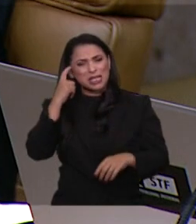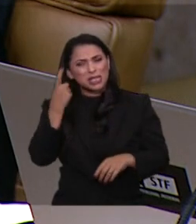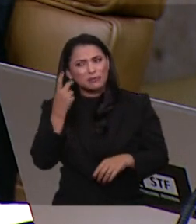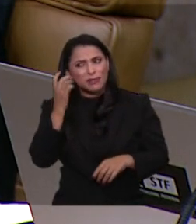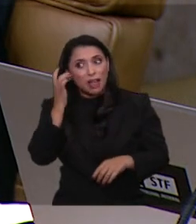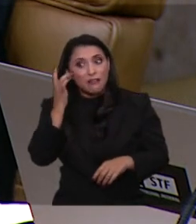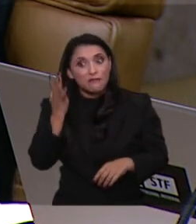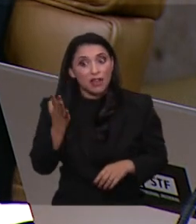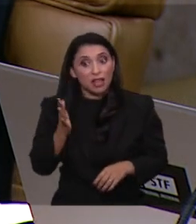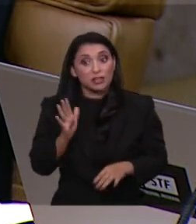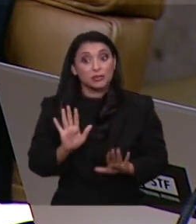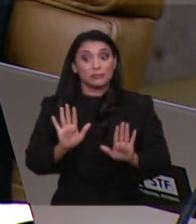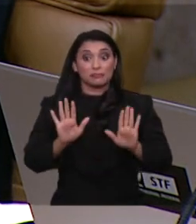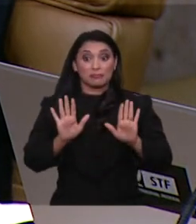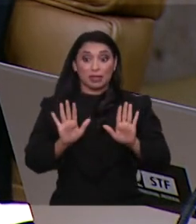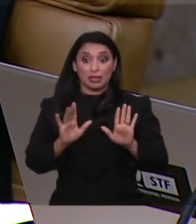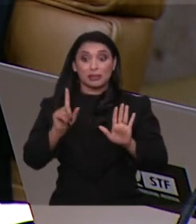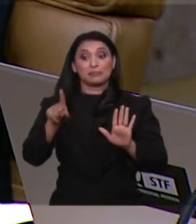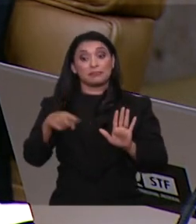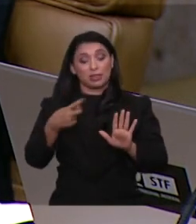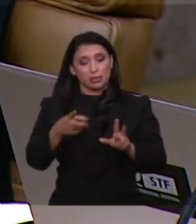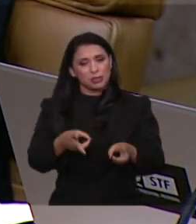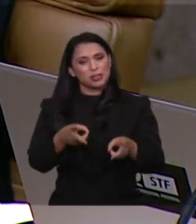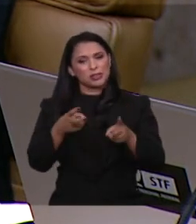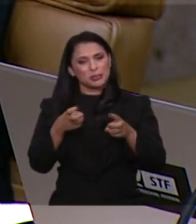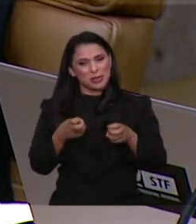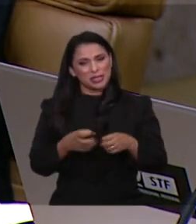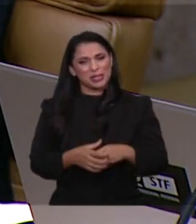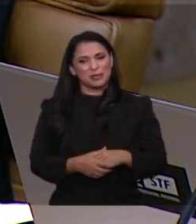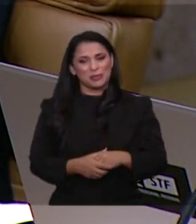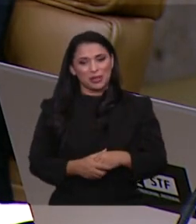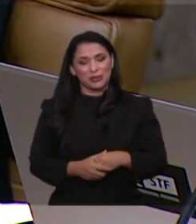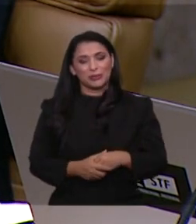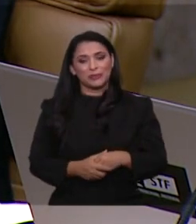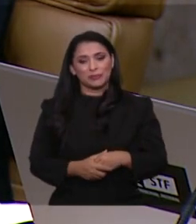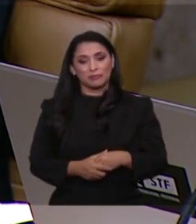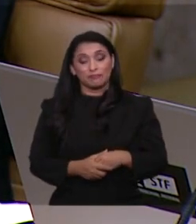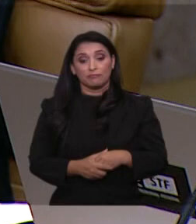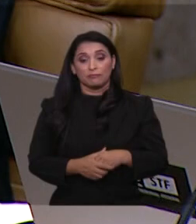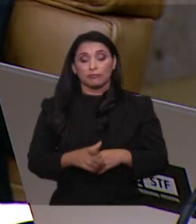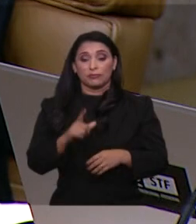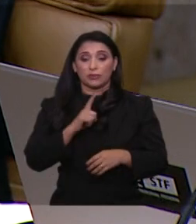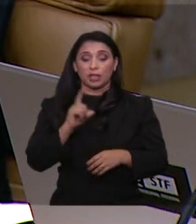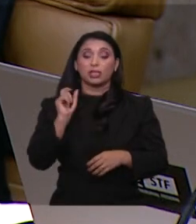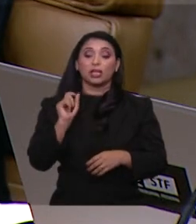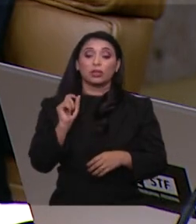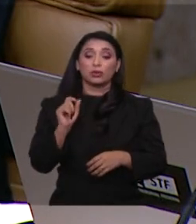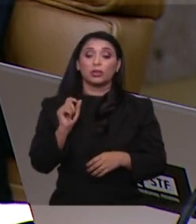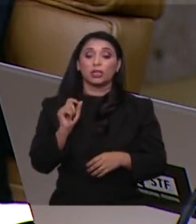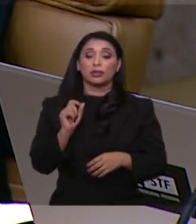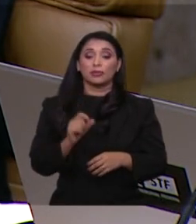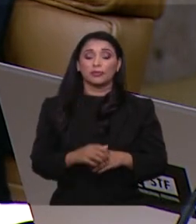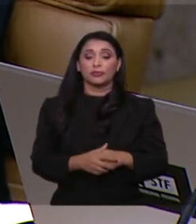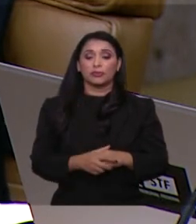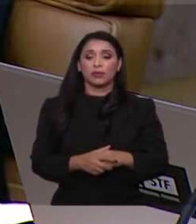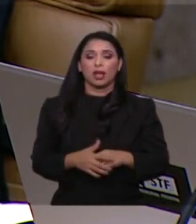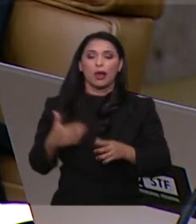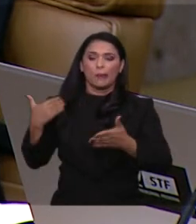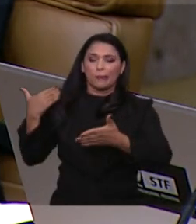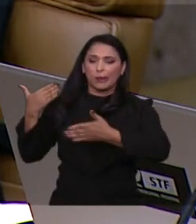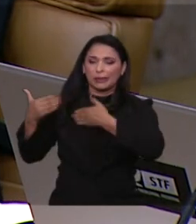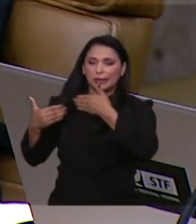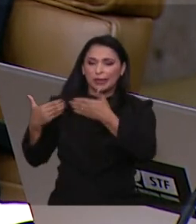vista, mas que, como vimos, ele tem uma pendência ou uma